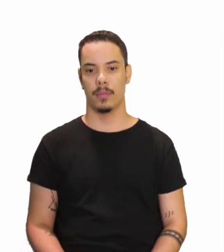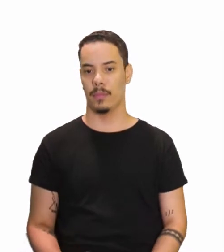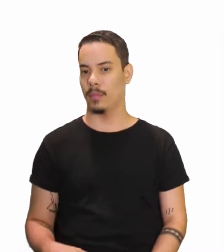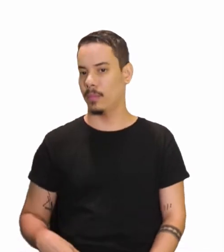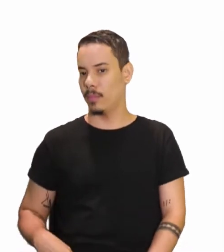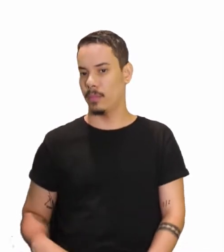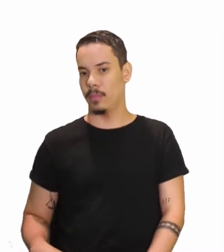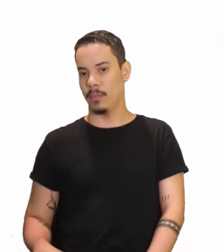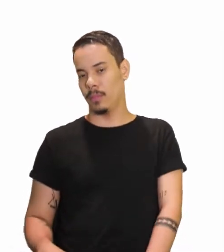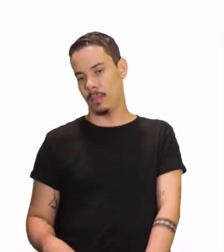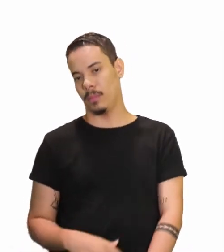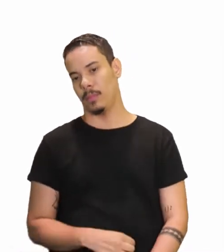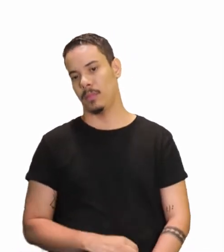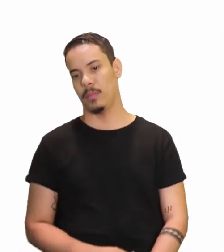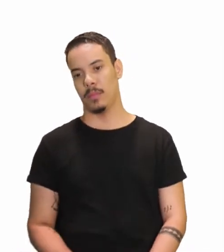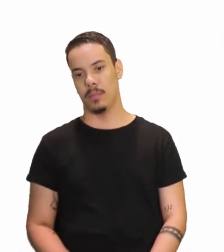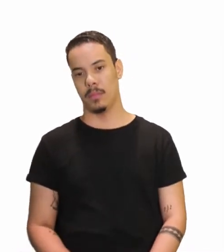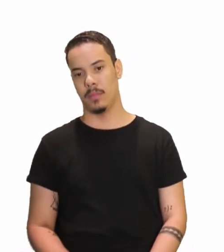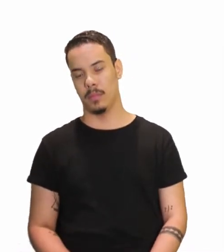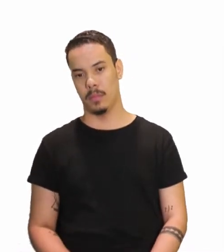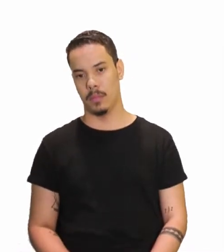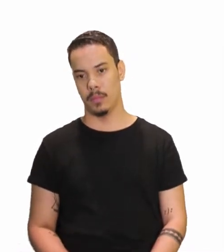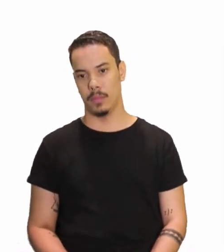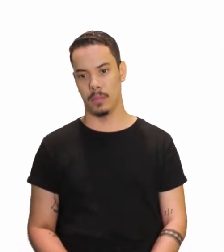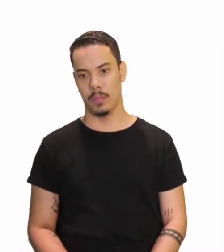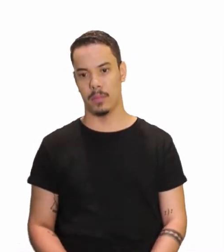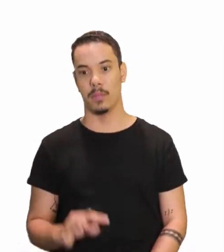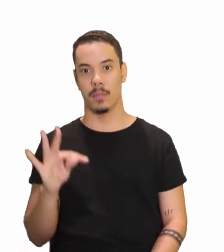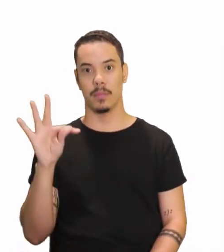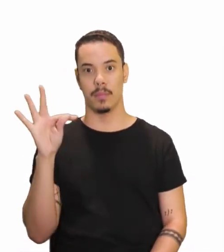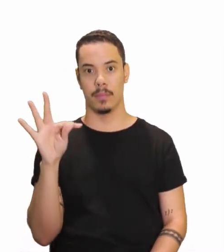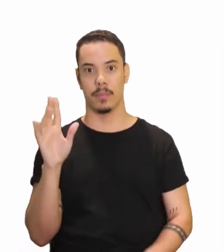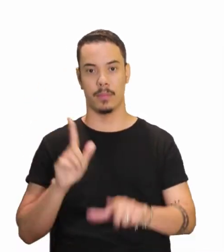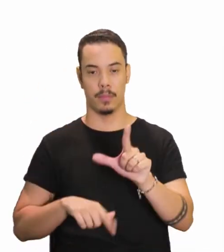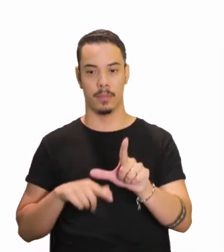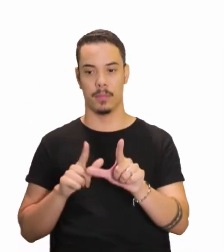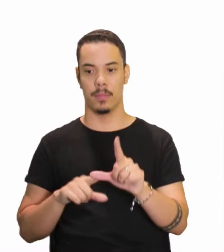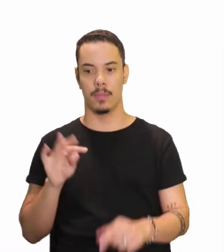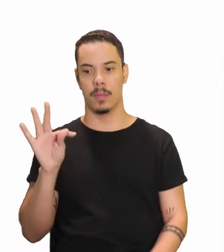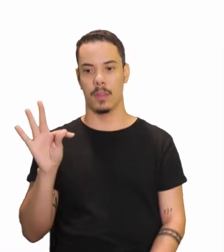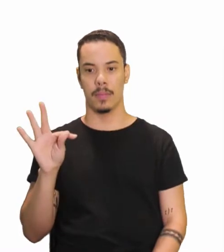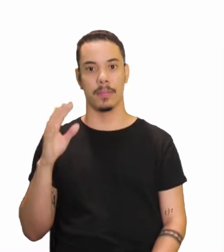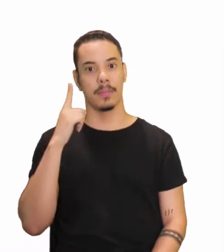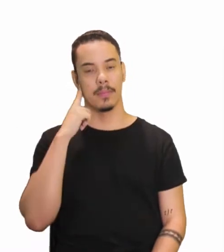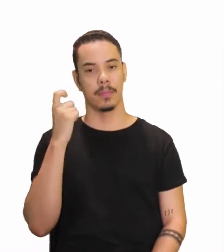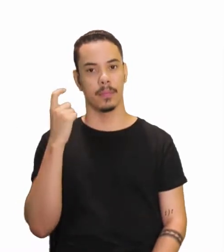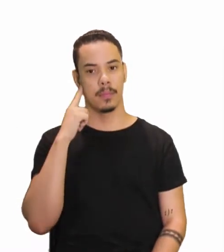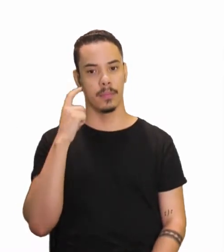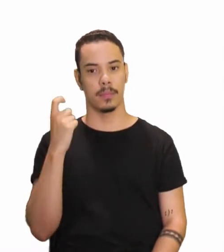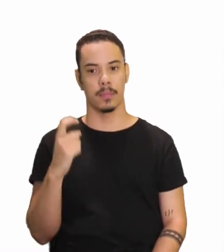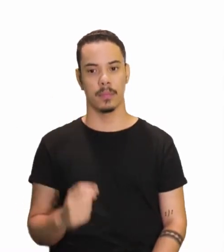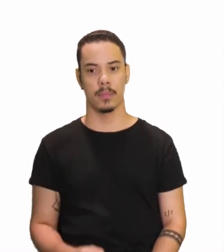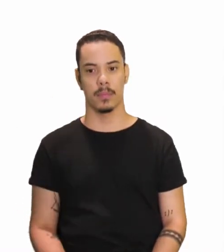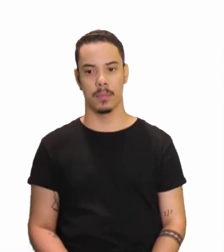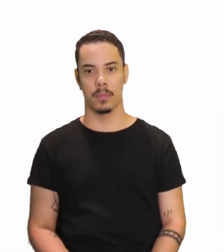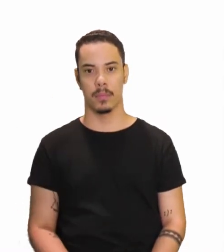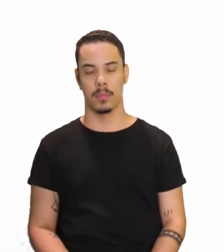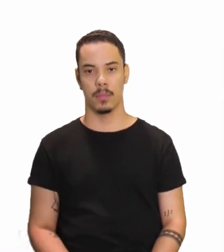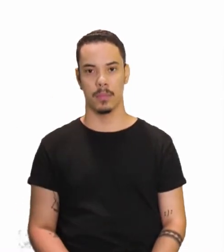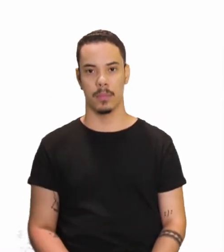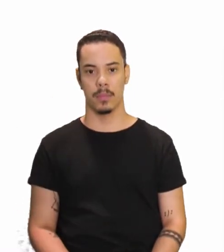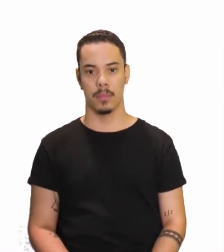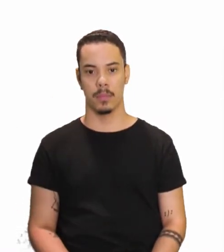C, né? Aqui eu tenho T, a letra T. O som